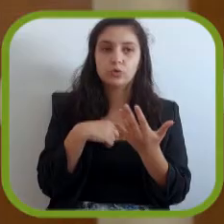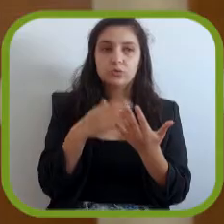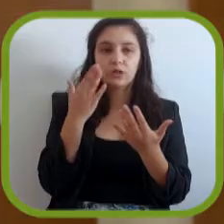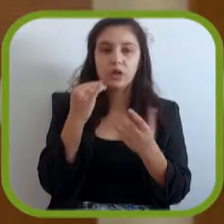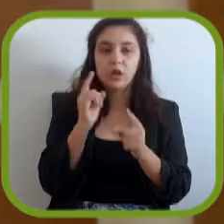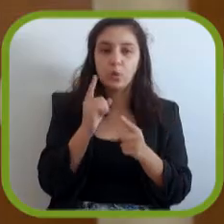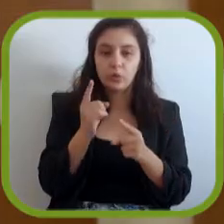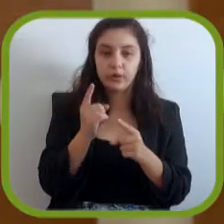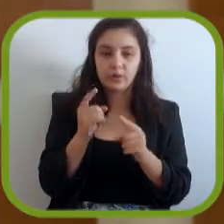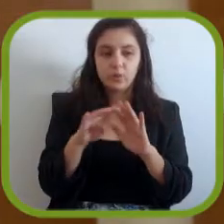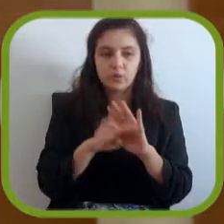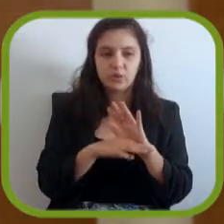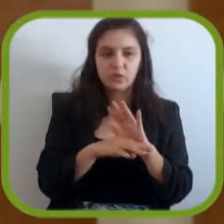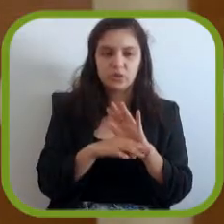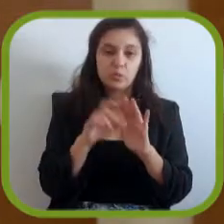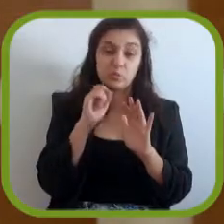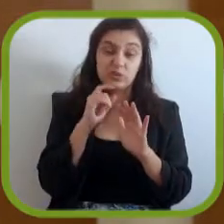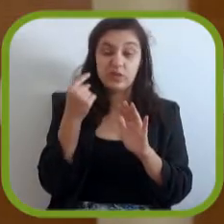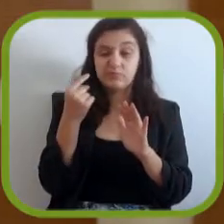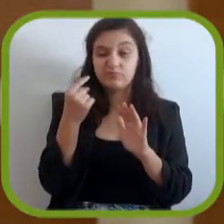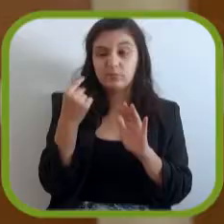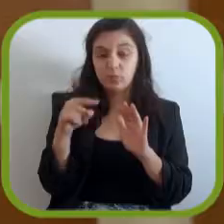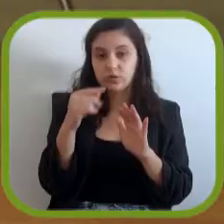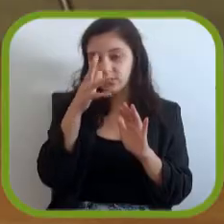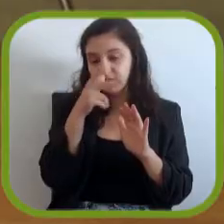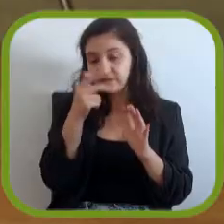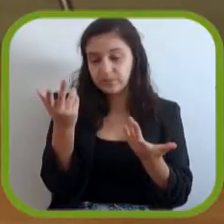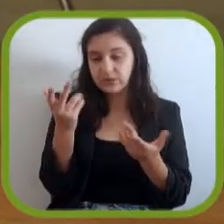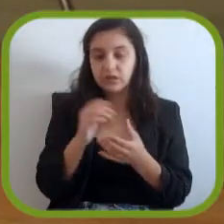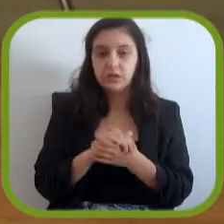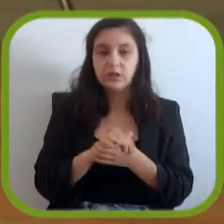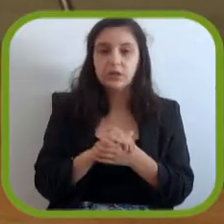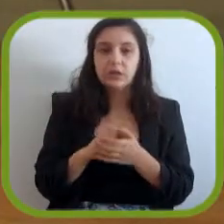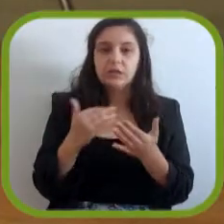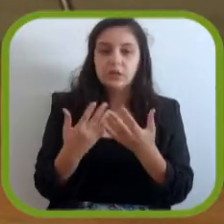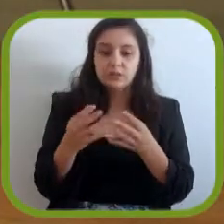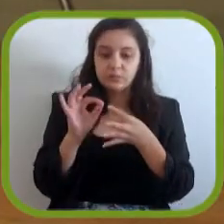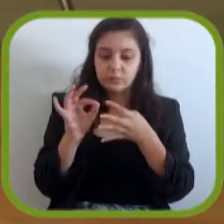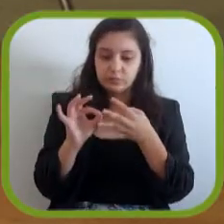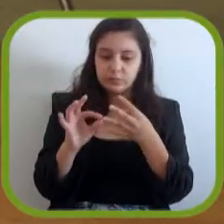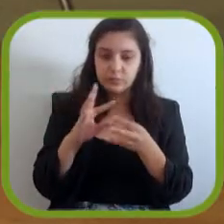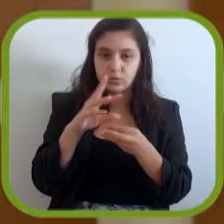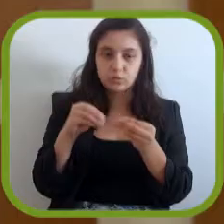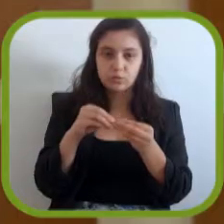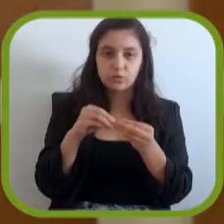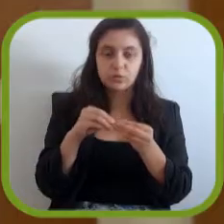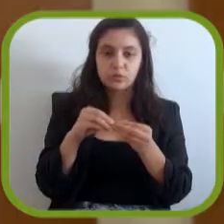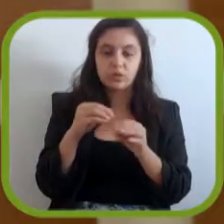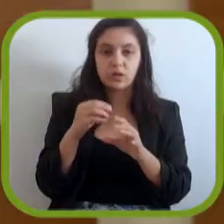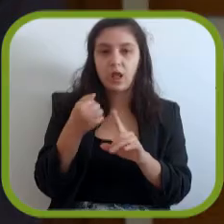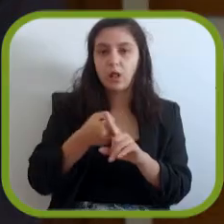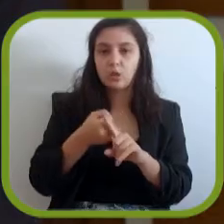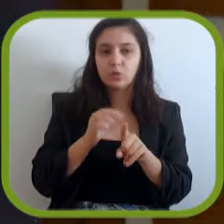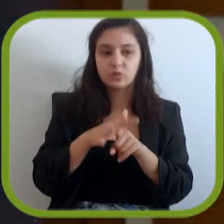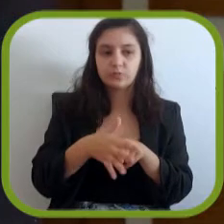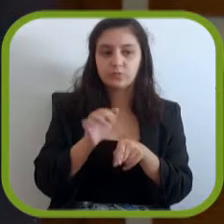ter o programa, talvez seja o único, infelizmente, no país que congrega os ingredientes mais eficazes na luta